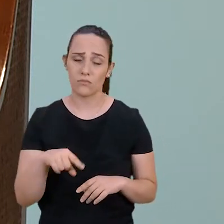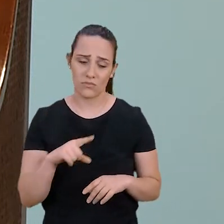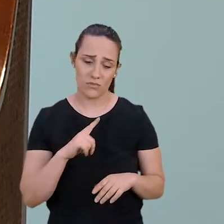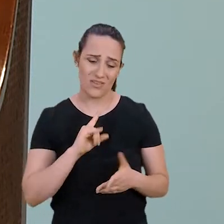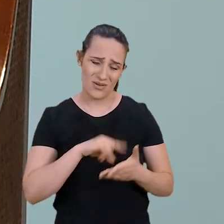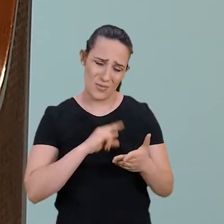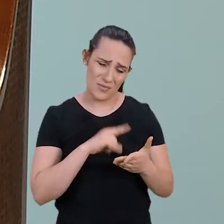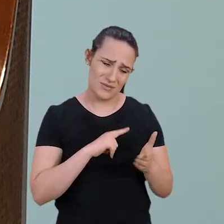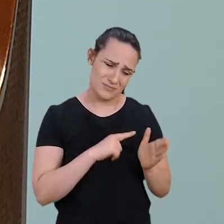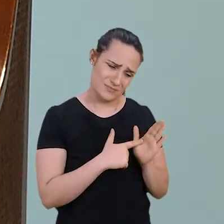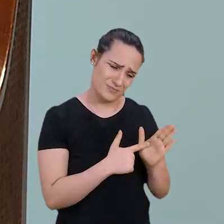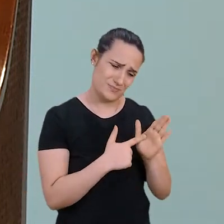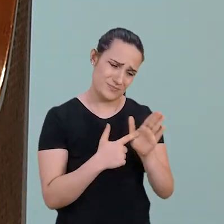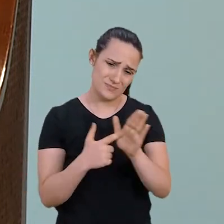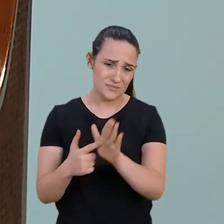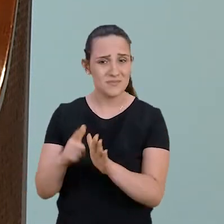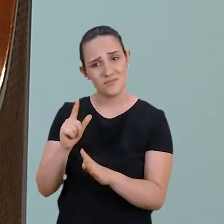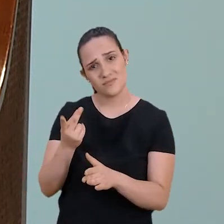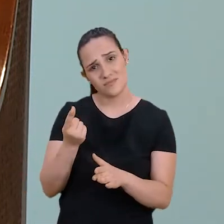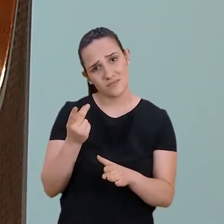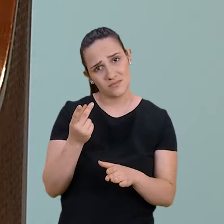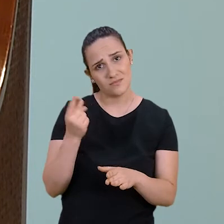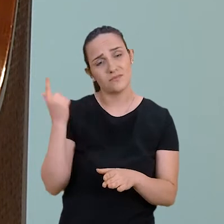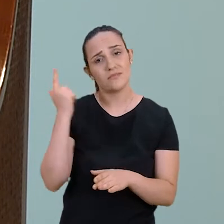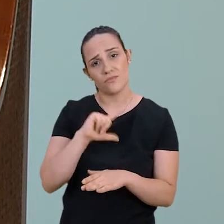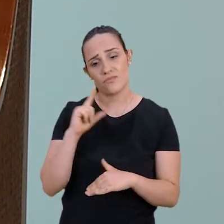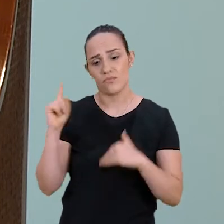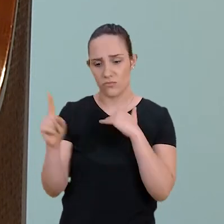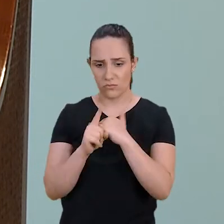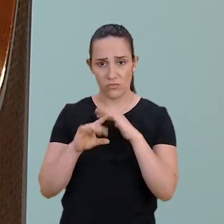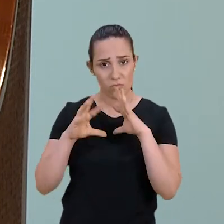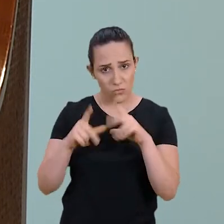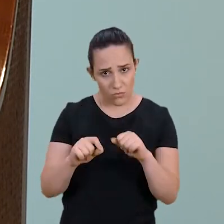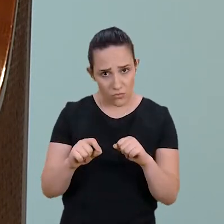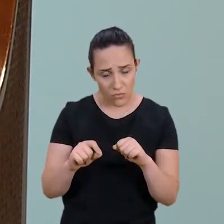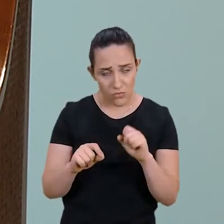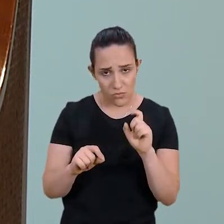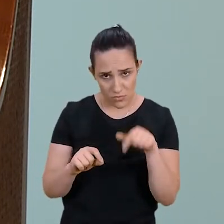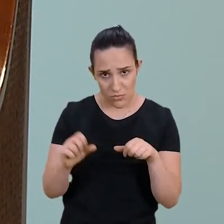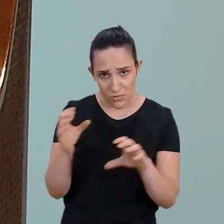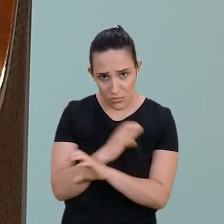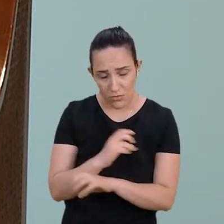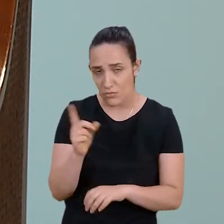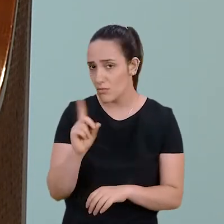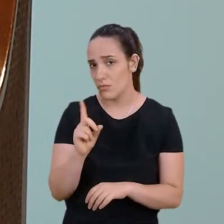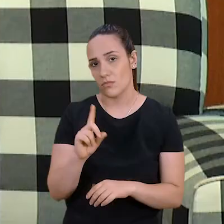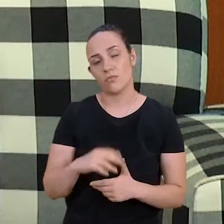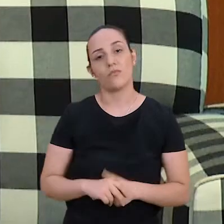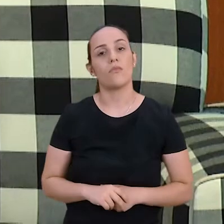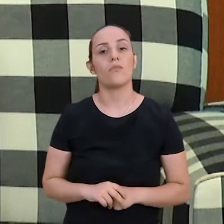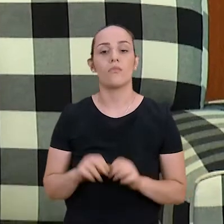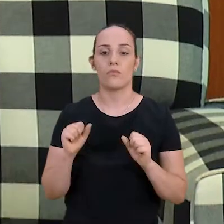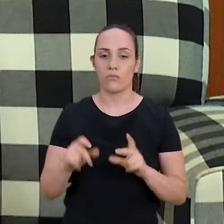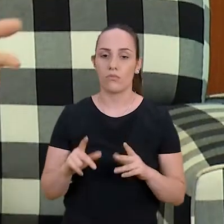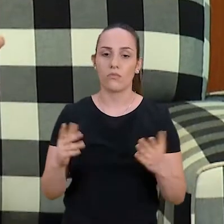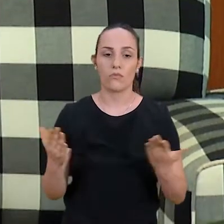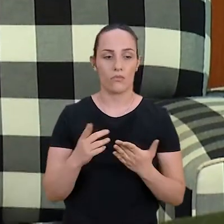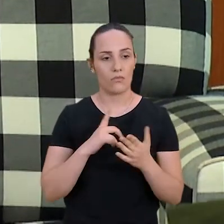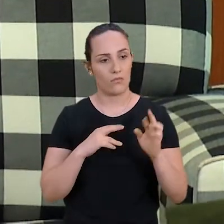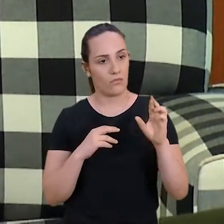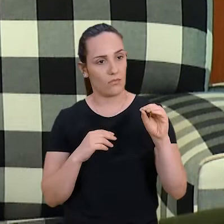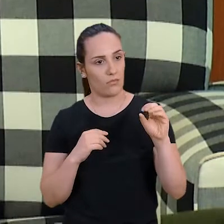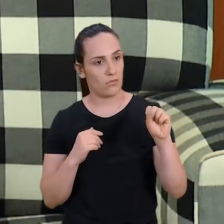e como eu falei, o recurso é suficiente para todo o atendimento que você precisa lá fora? Não é. A gente tem aqui a Rosana, que está à frente